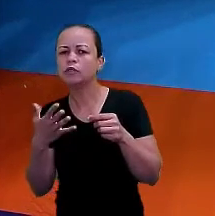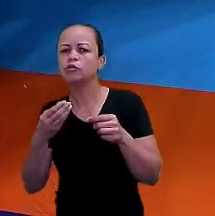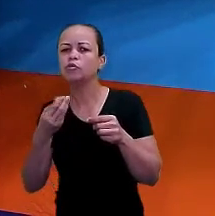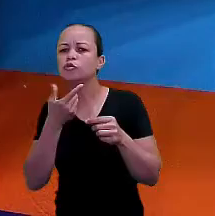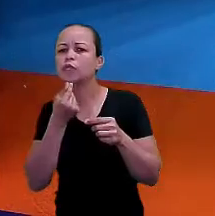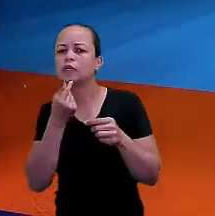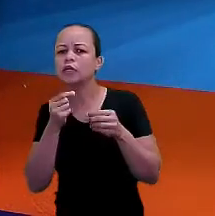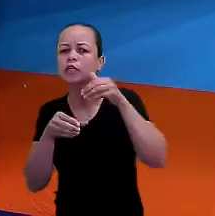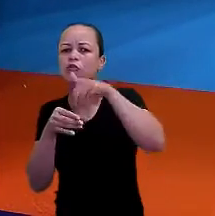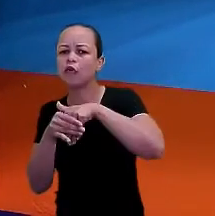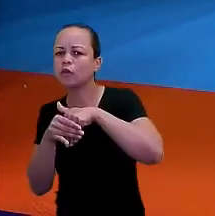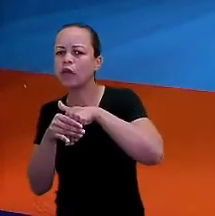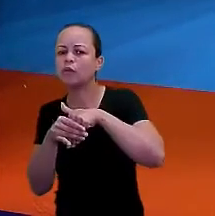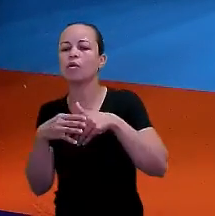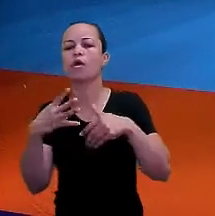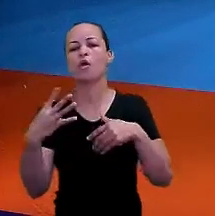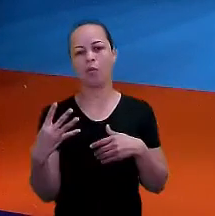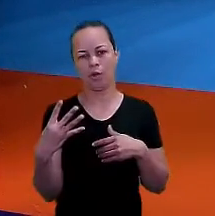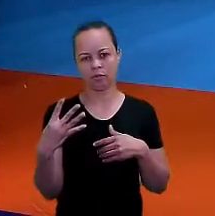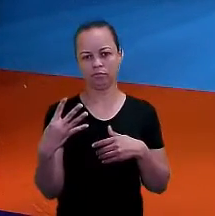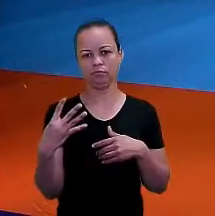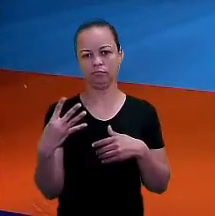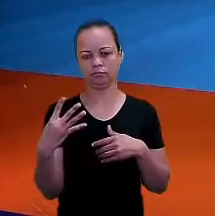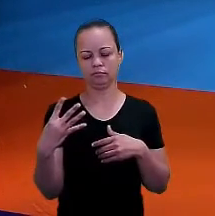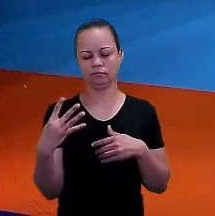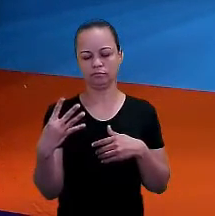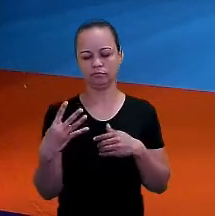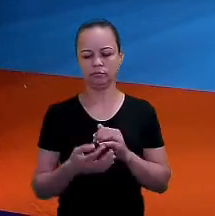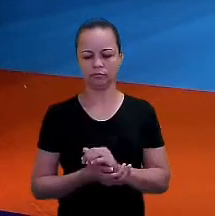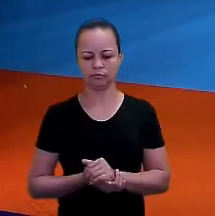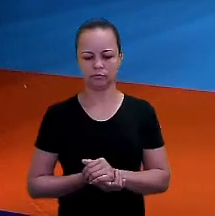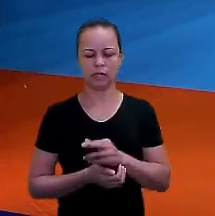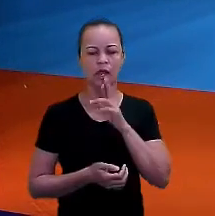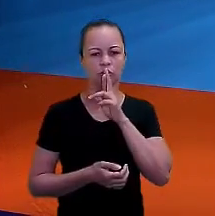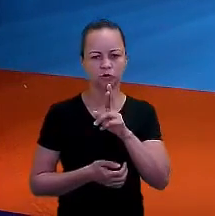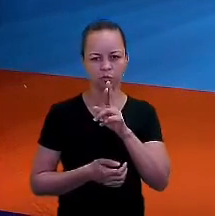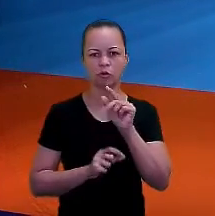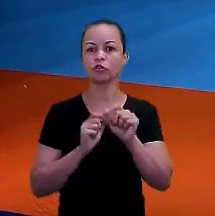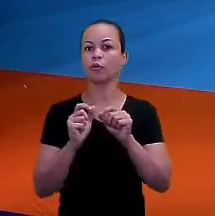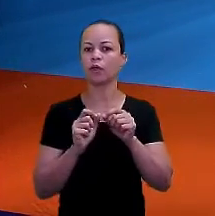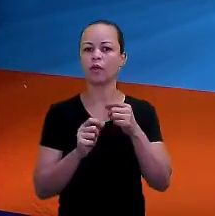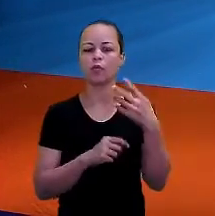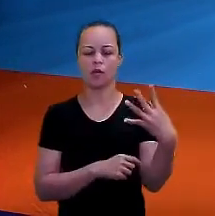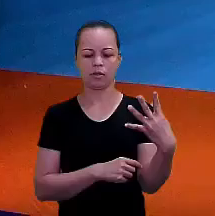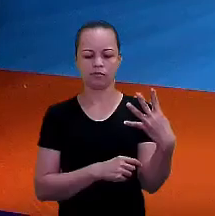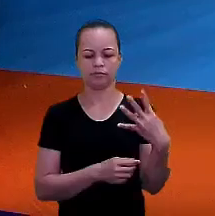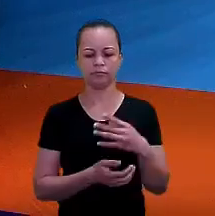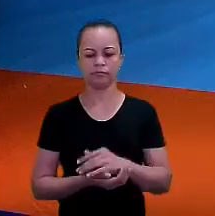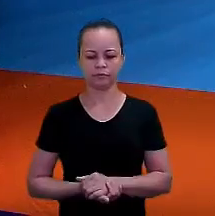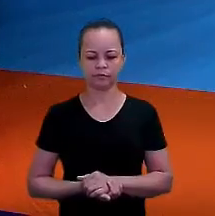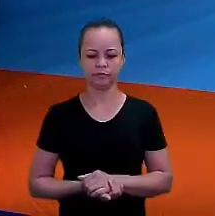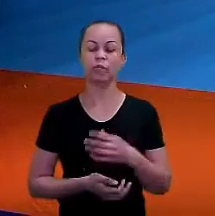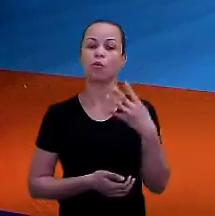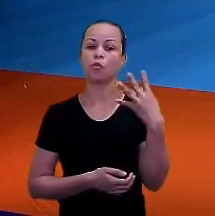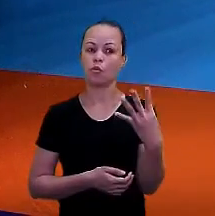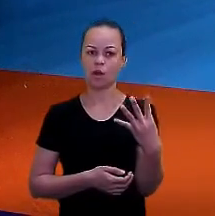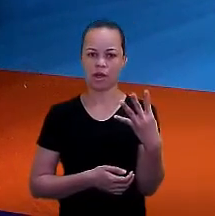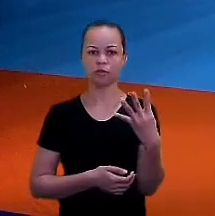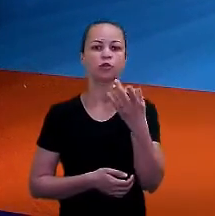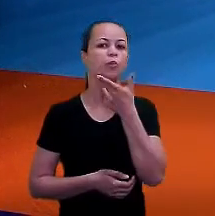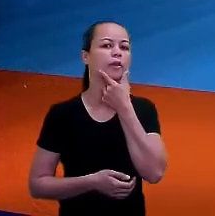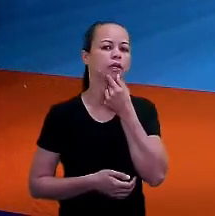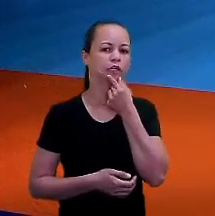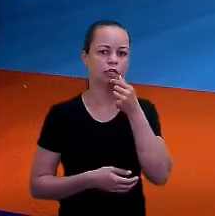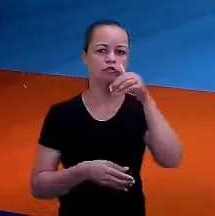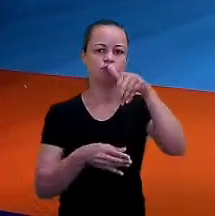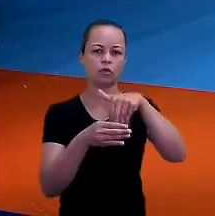votaram? 4. Então, qual é a resposta? 4, né? 4 meninos